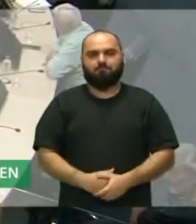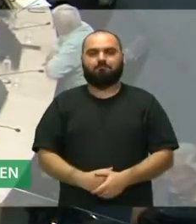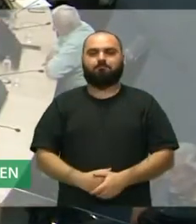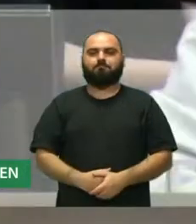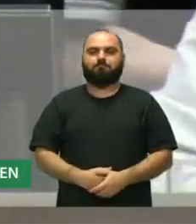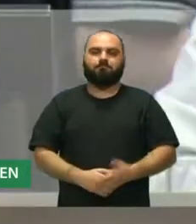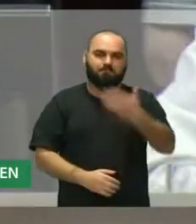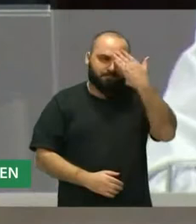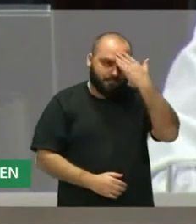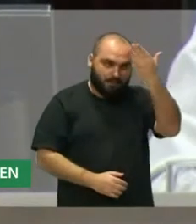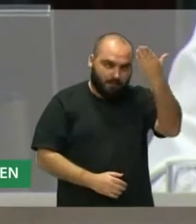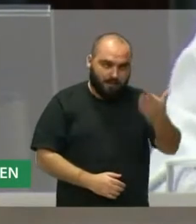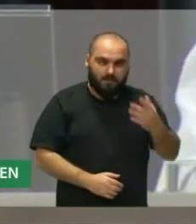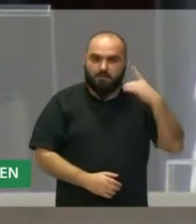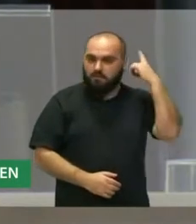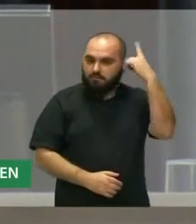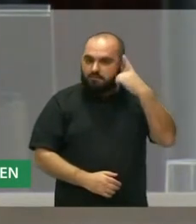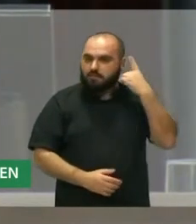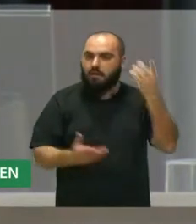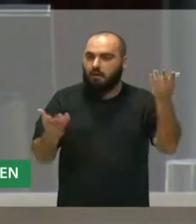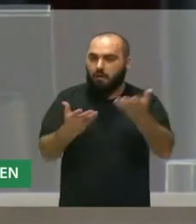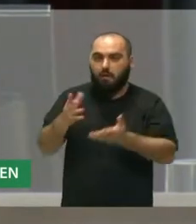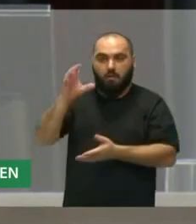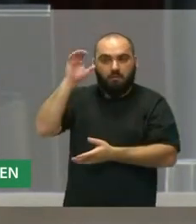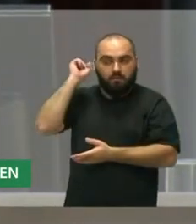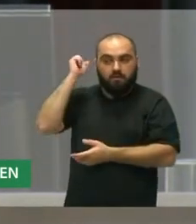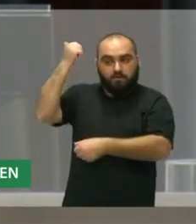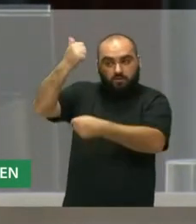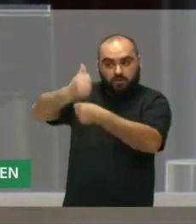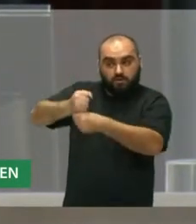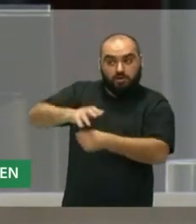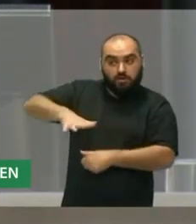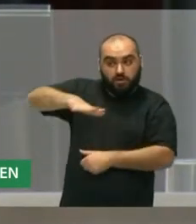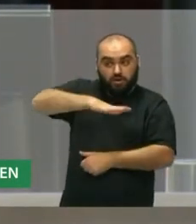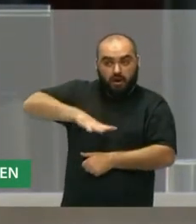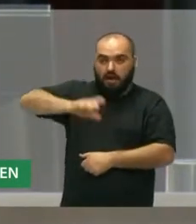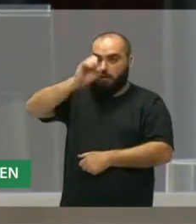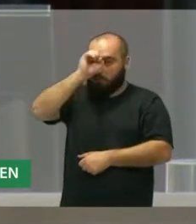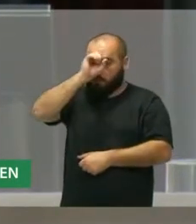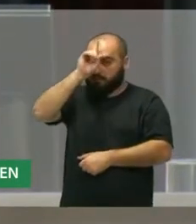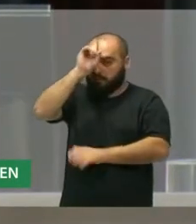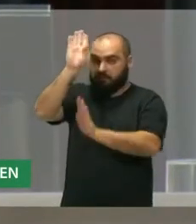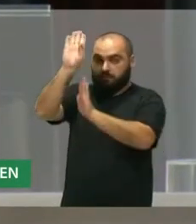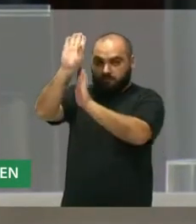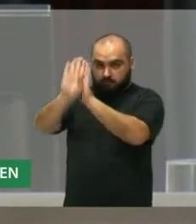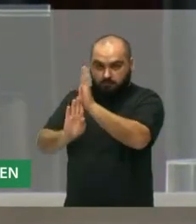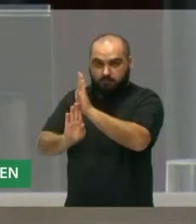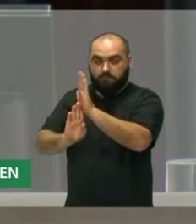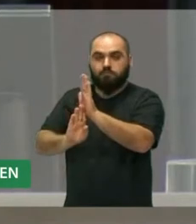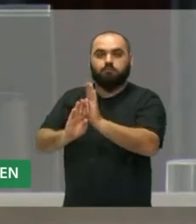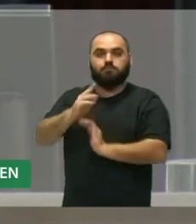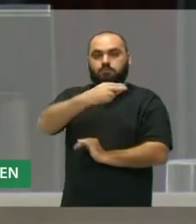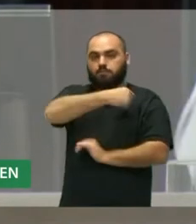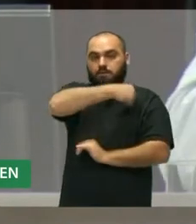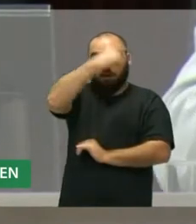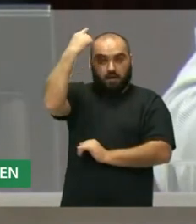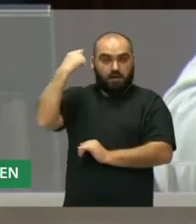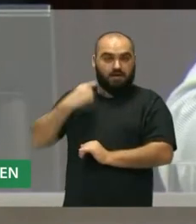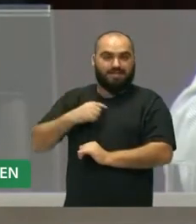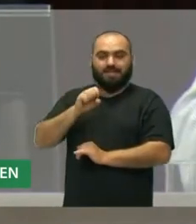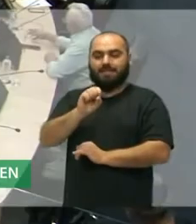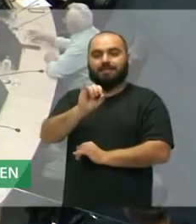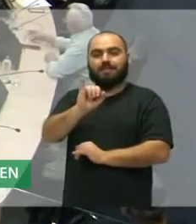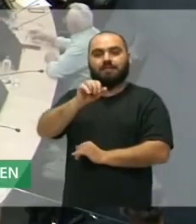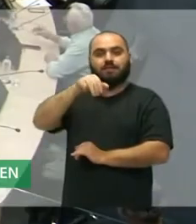Obrigada, deputado. Nós ouviremos agora a senhora diretora-geral do Hospital e Maternidade Marieta Konder-Bornhausen, irmã Simone Santana.